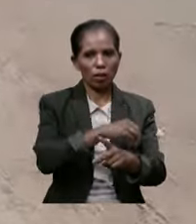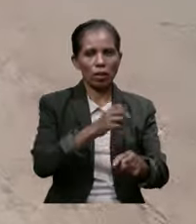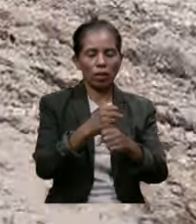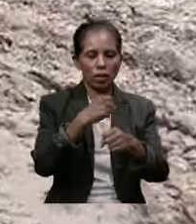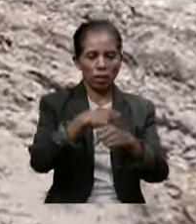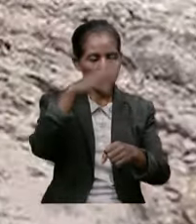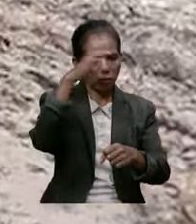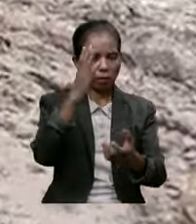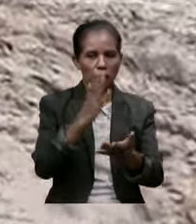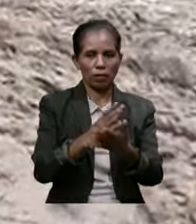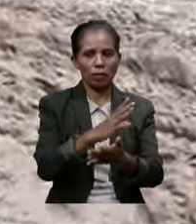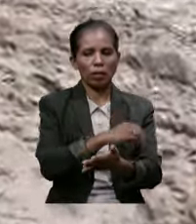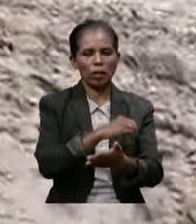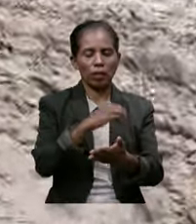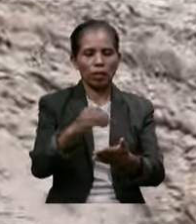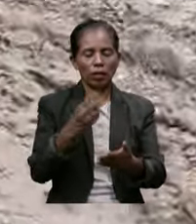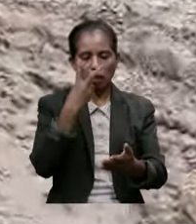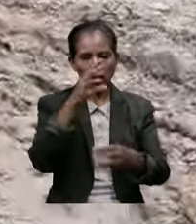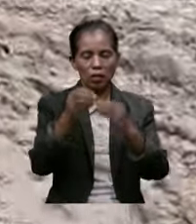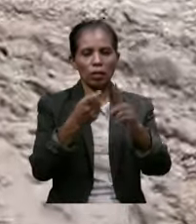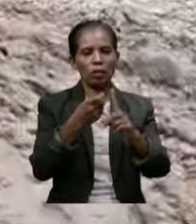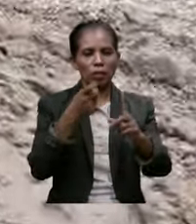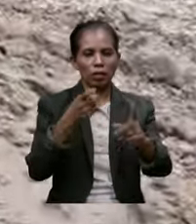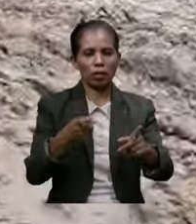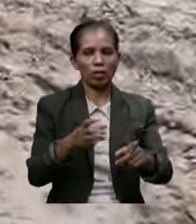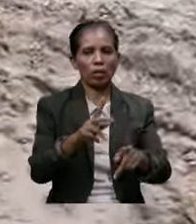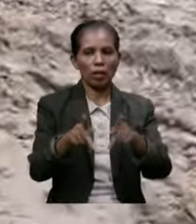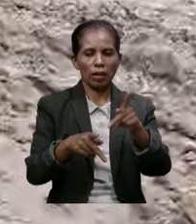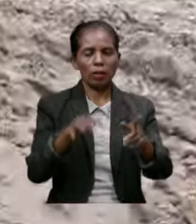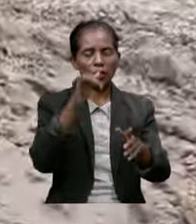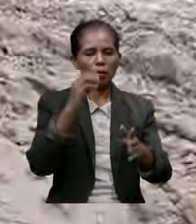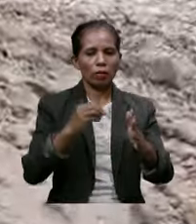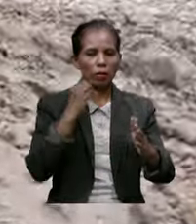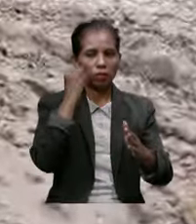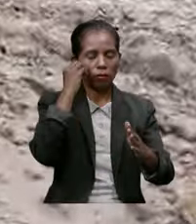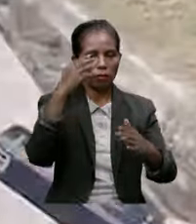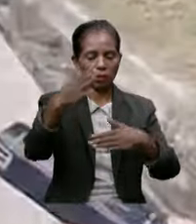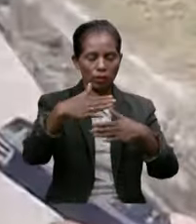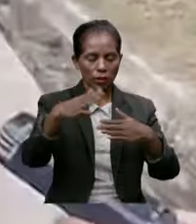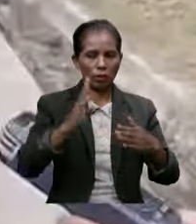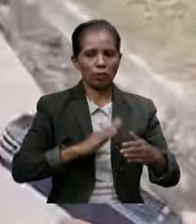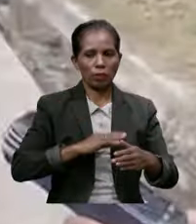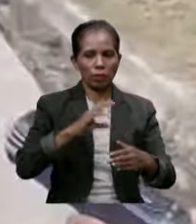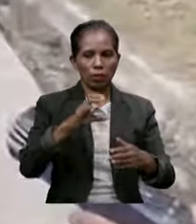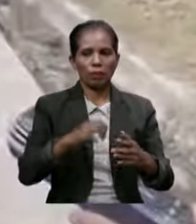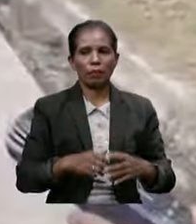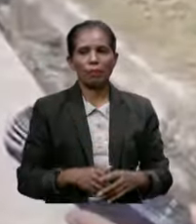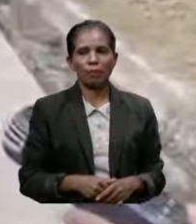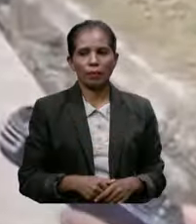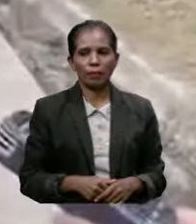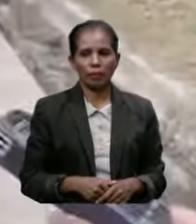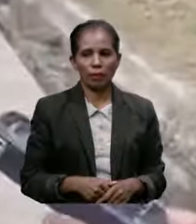benhira udan para. Situação de danê sai preocupação, o si comunidade ne behela ia Balcão Vila. Conto, estrada